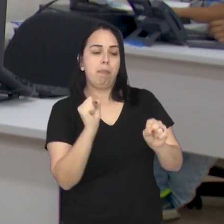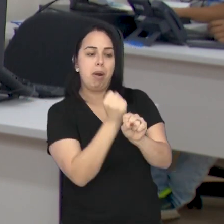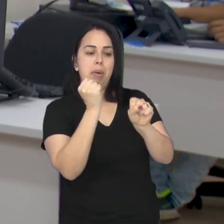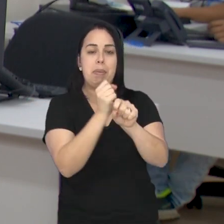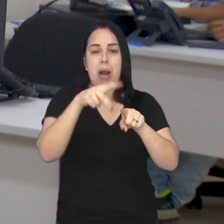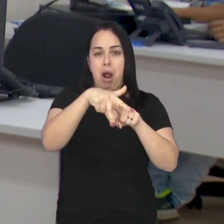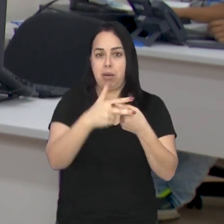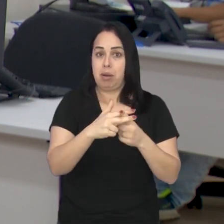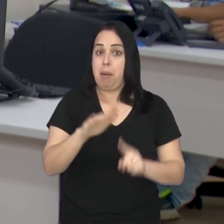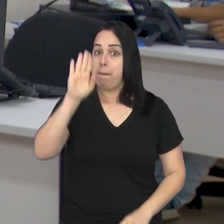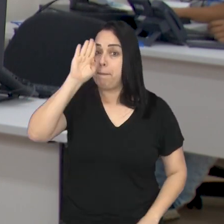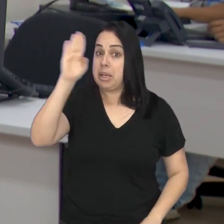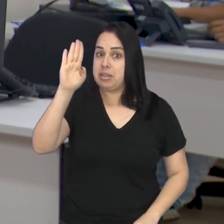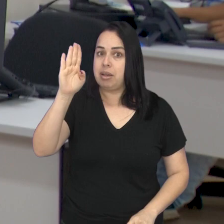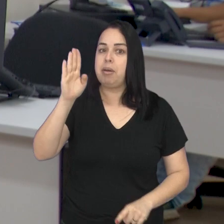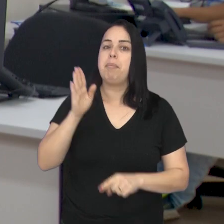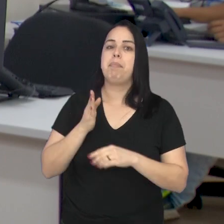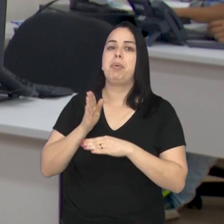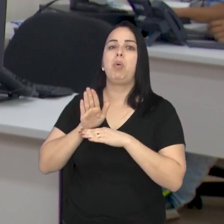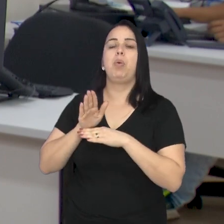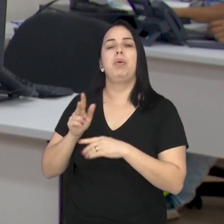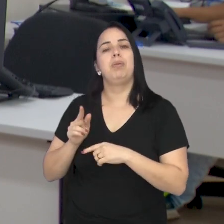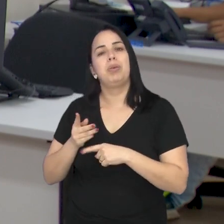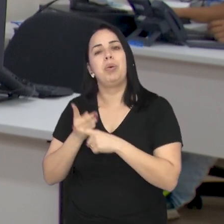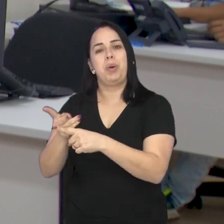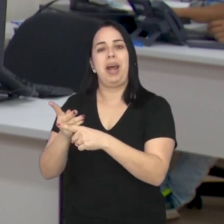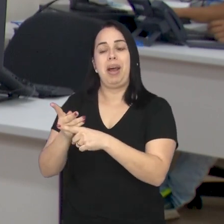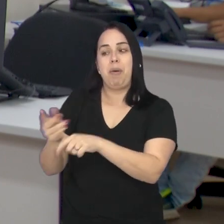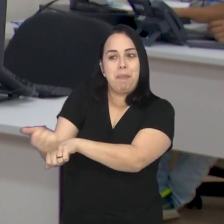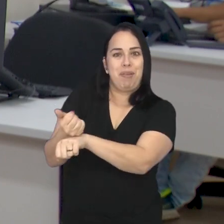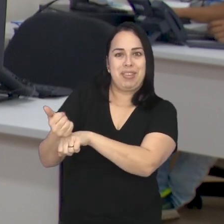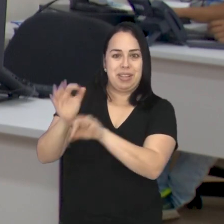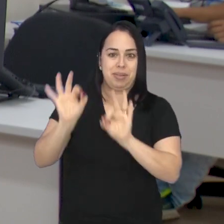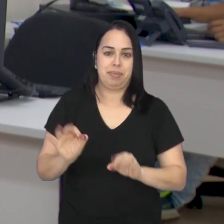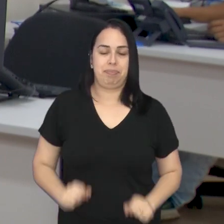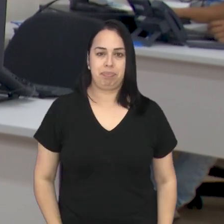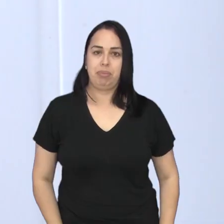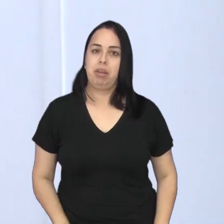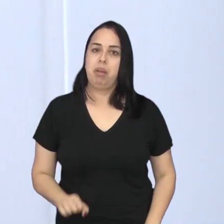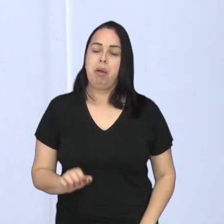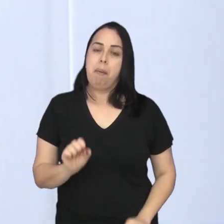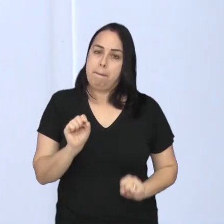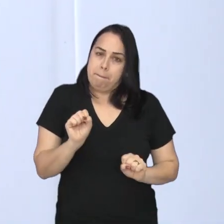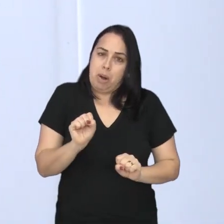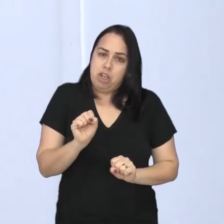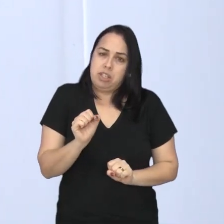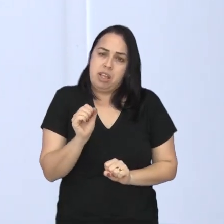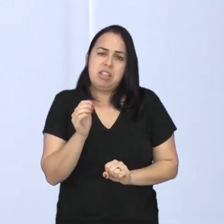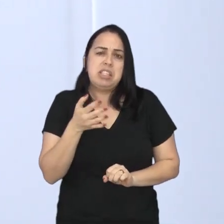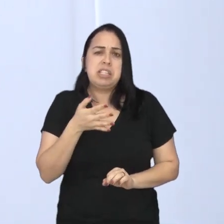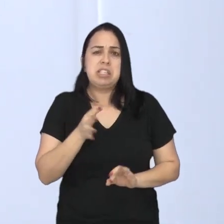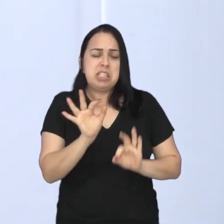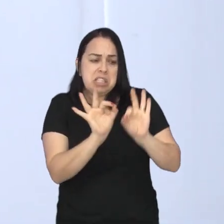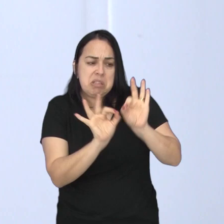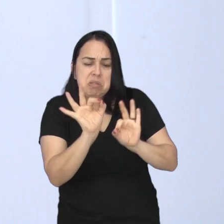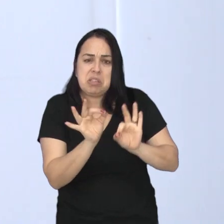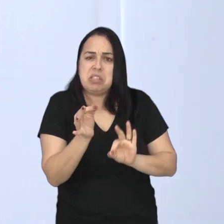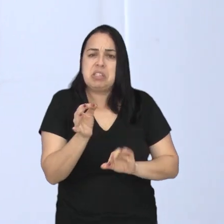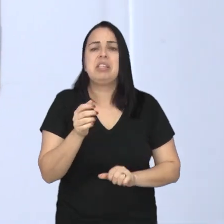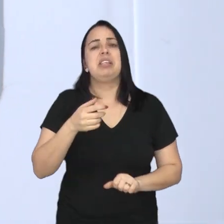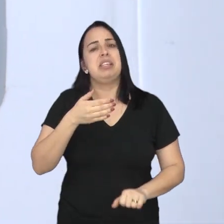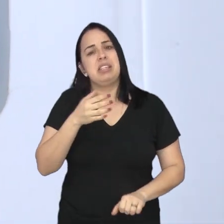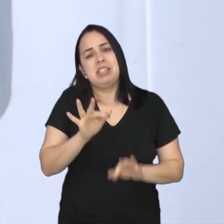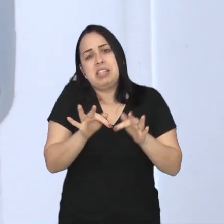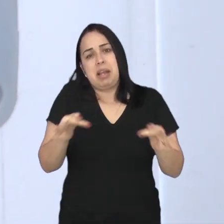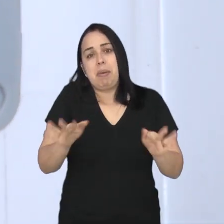alguma reforma. O principal, procure o apoio sempre de um profissional. Pode até parecer uma tarefa simples, mas as